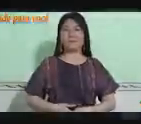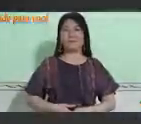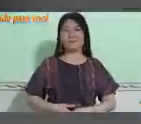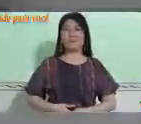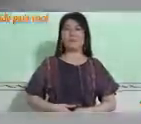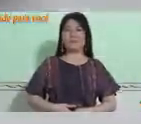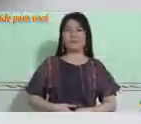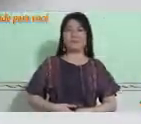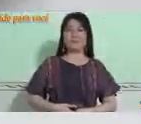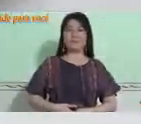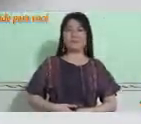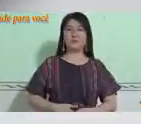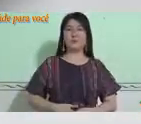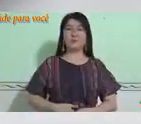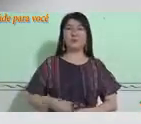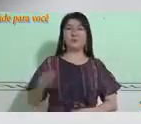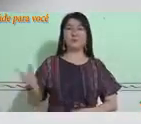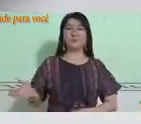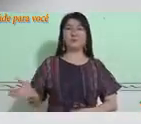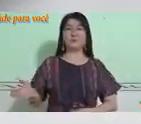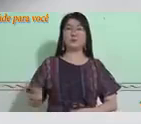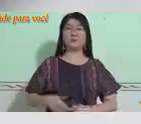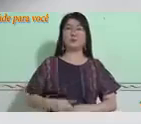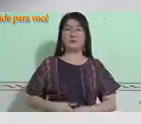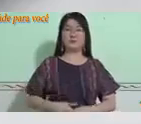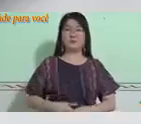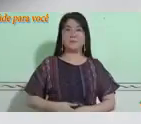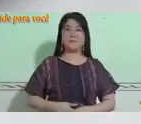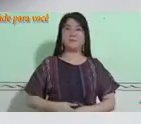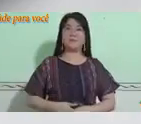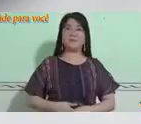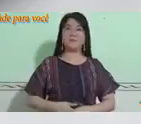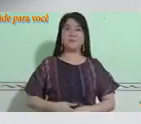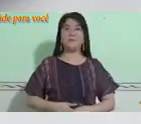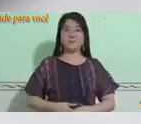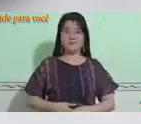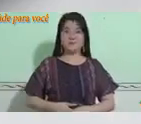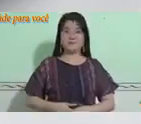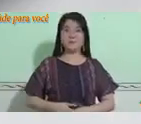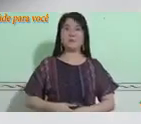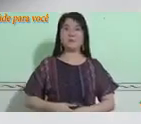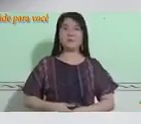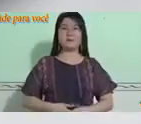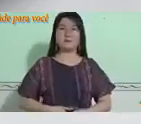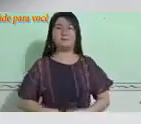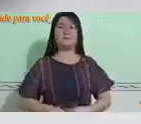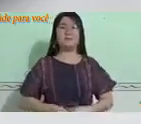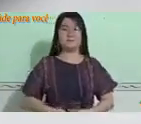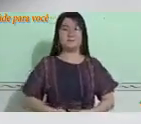crianças, já que possuem um sistema imunológico não desenvolvido por completo e pelo fato de não possuírem hábitos de